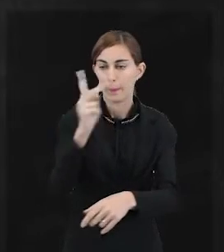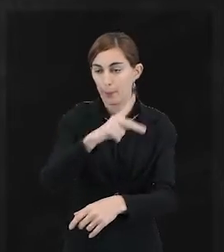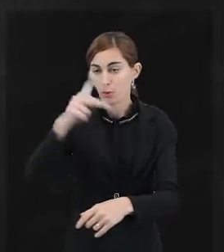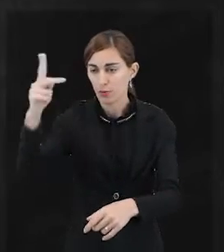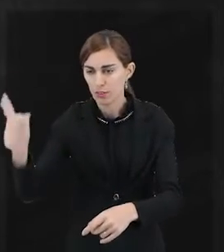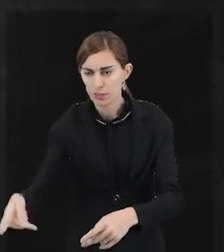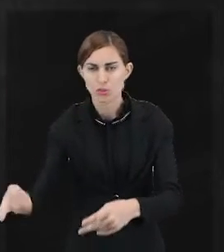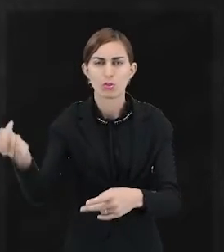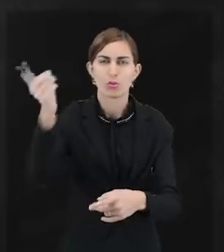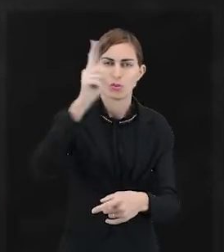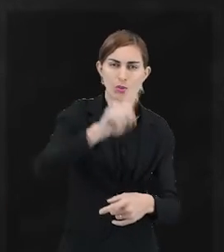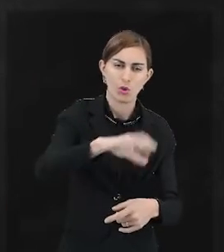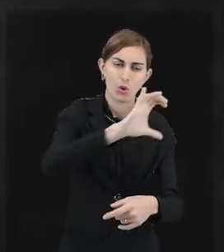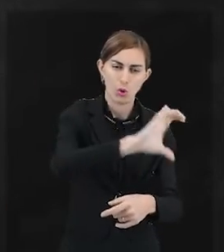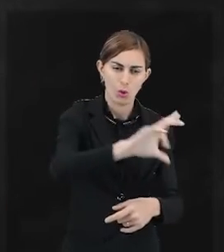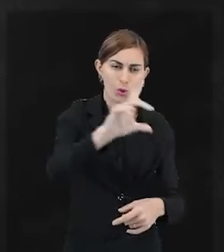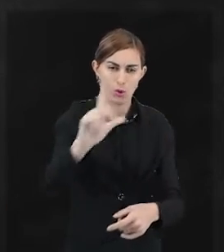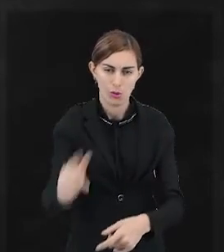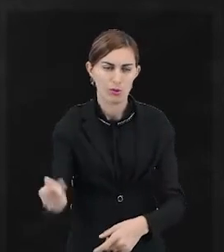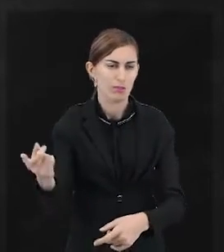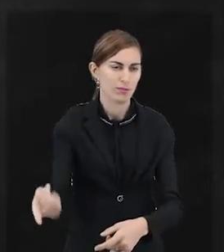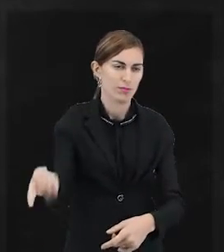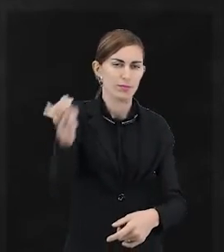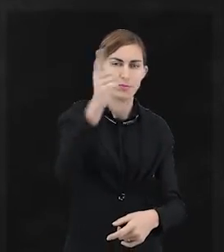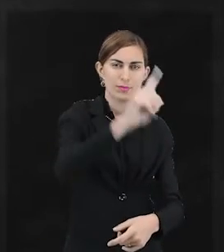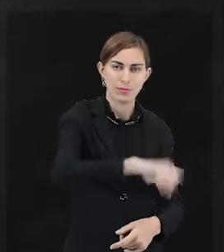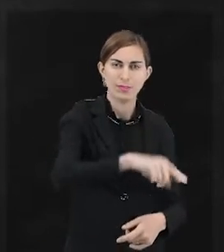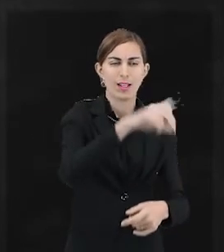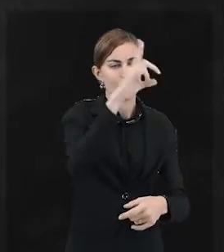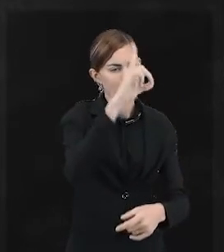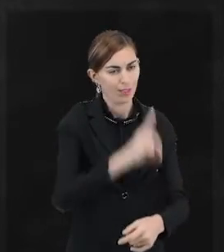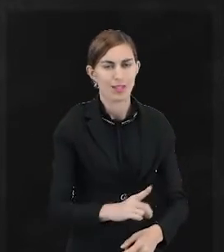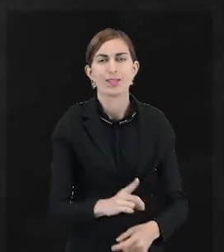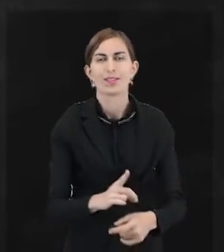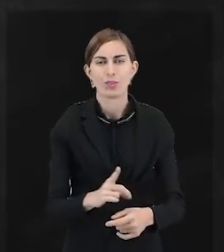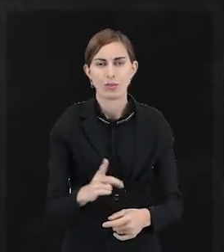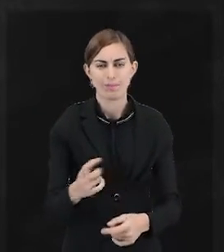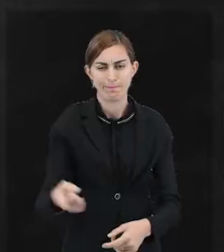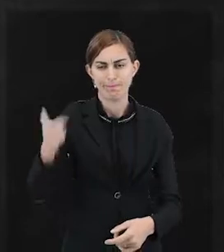pelo professor, que comunica ao coordenador, que então comunica à direção da